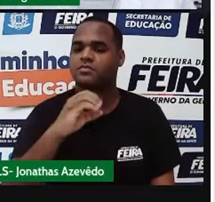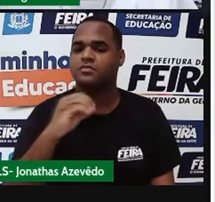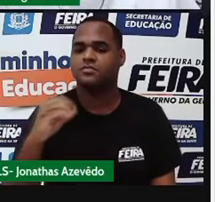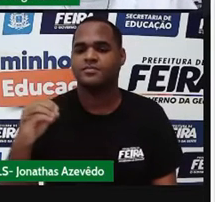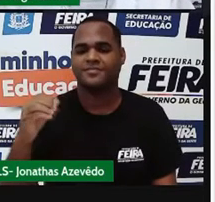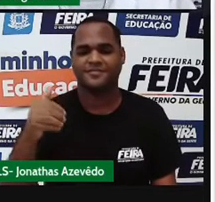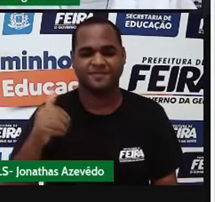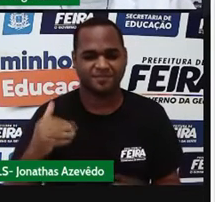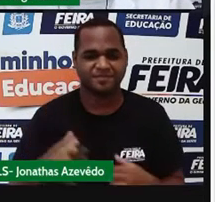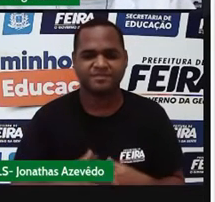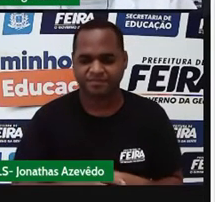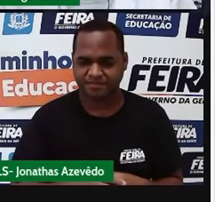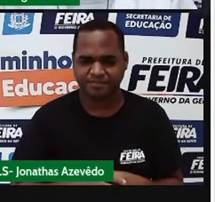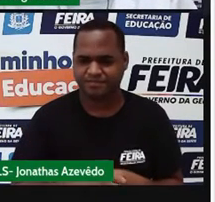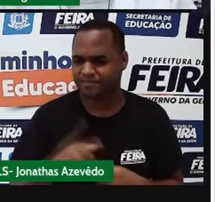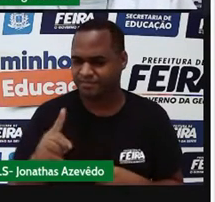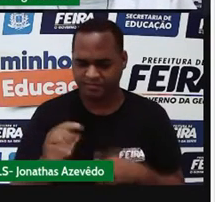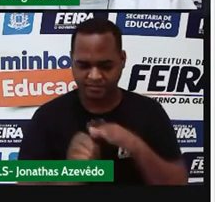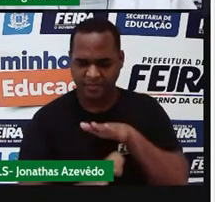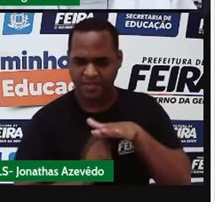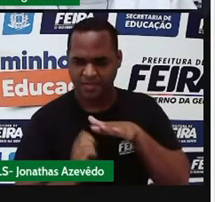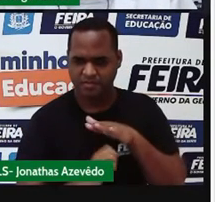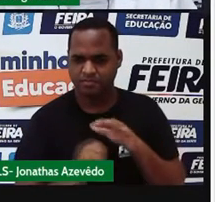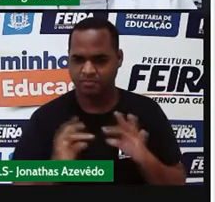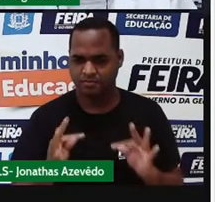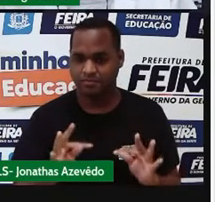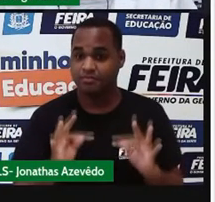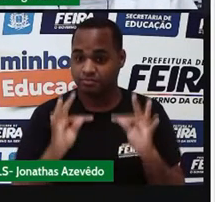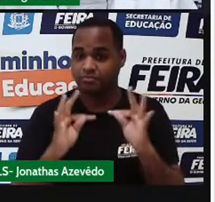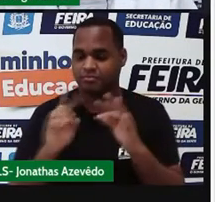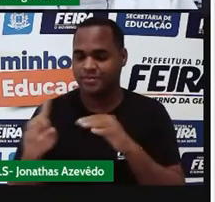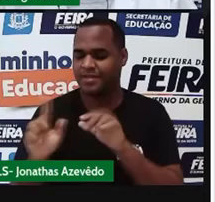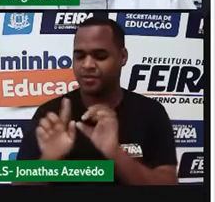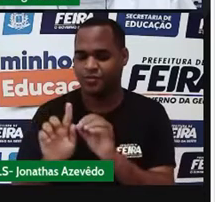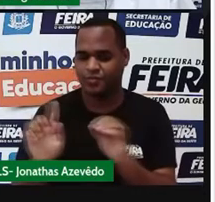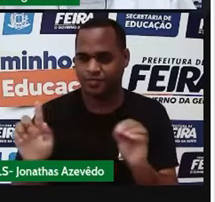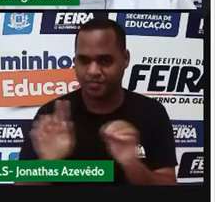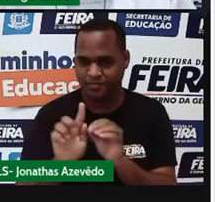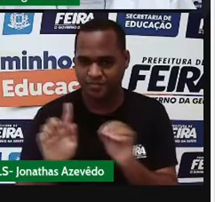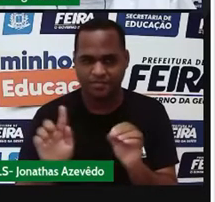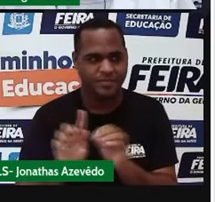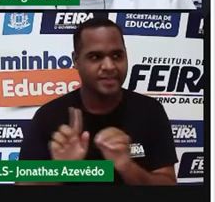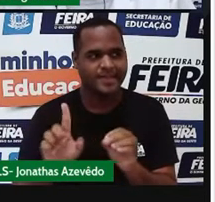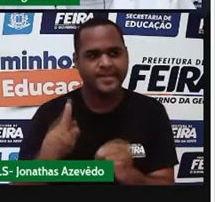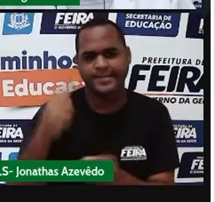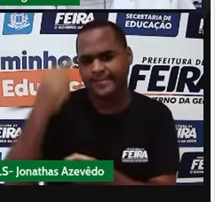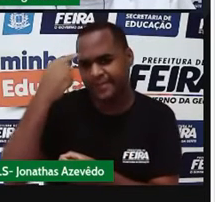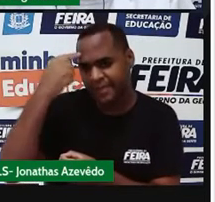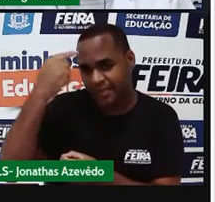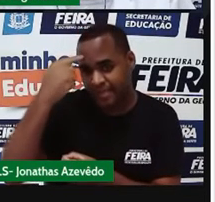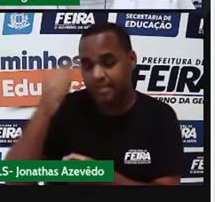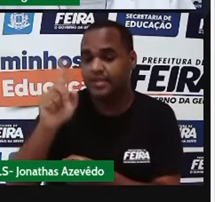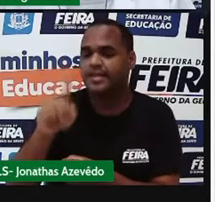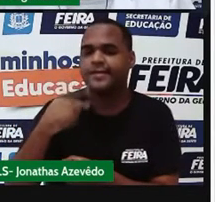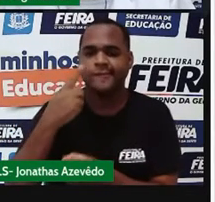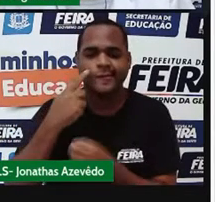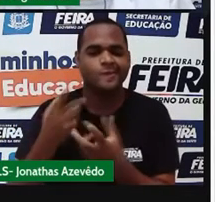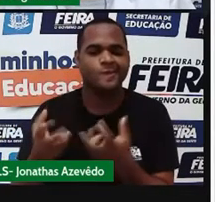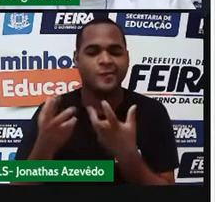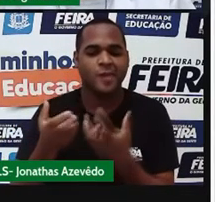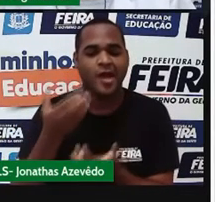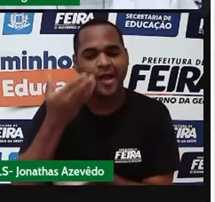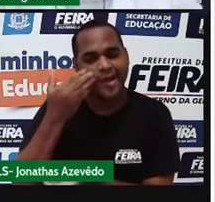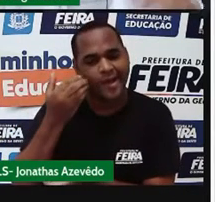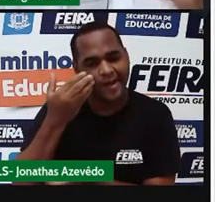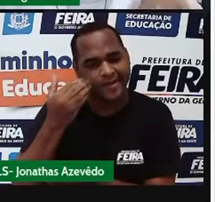empresa de tecnologia né ela ela se inspirou nesse Google da